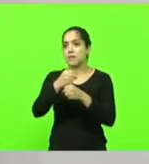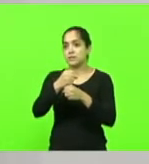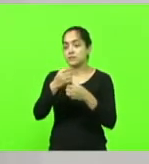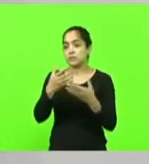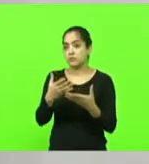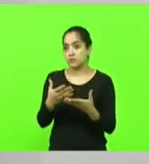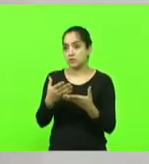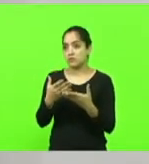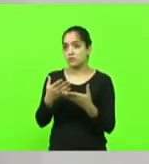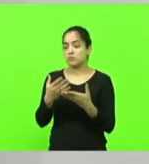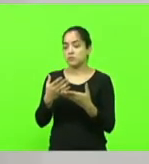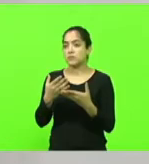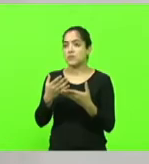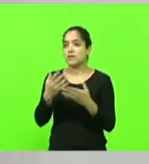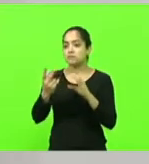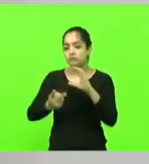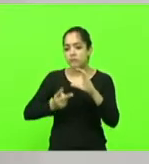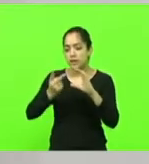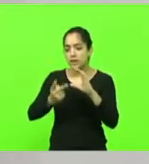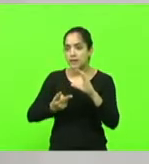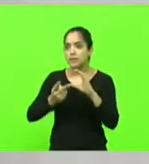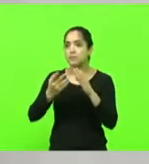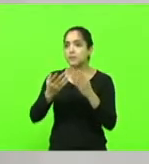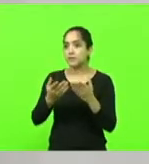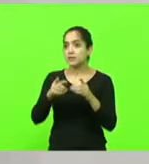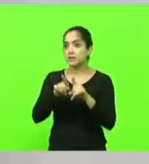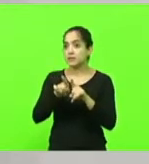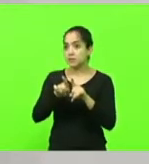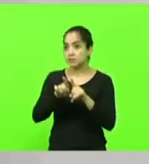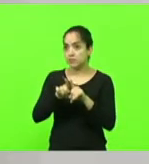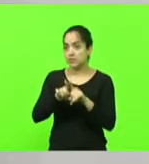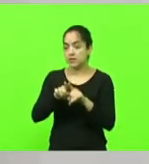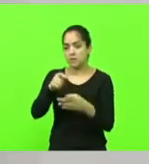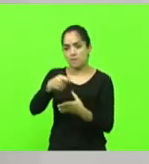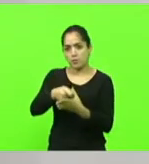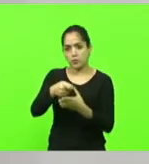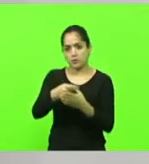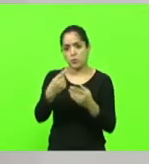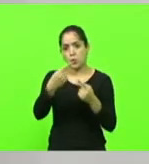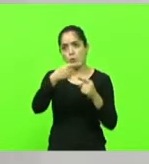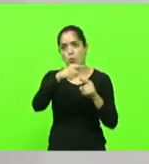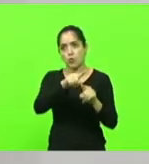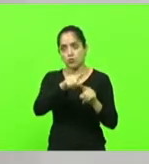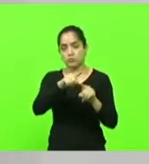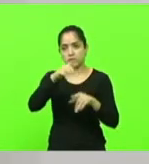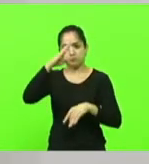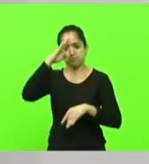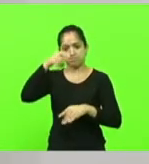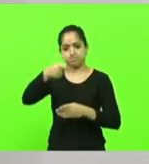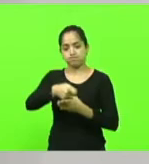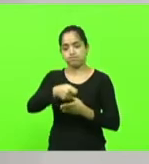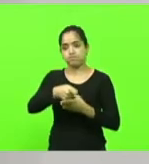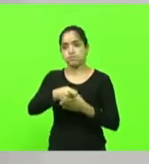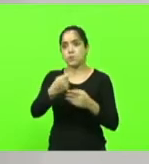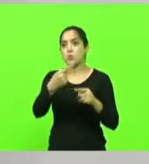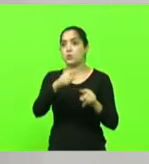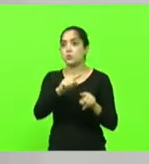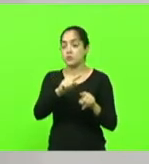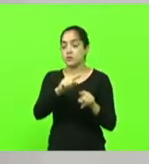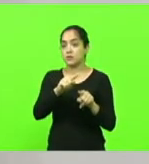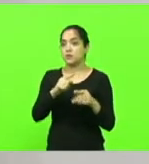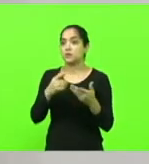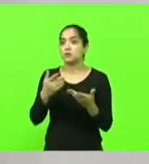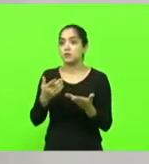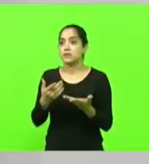Câmara, ele se destacou na oposição à ditadura, como parte do grupo dos autênticos do MDB.